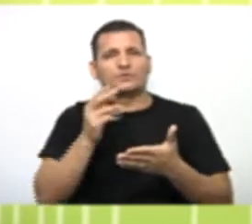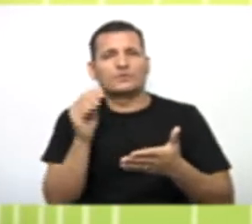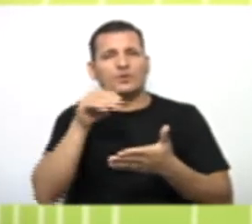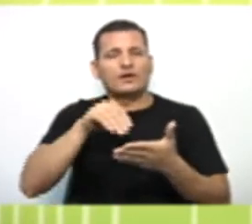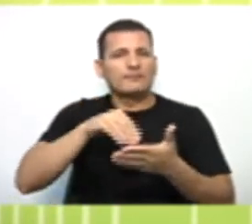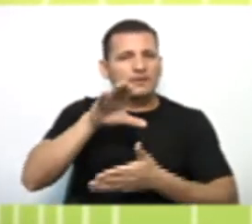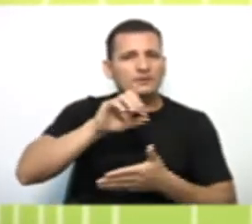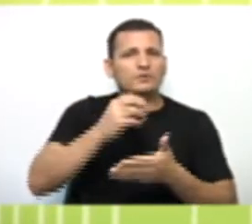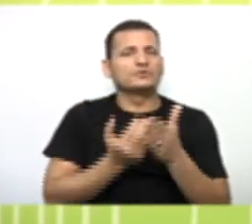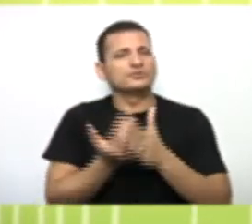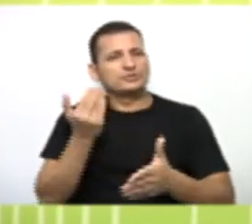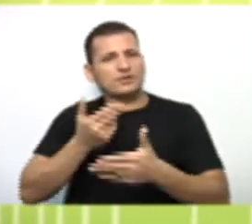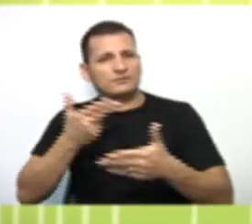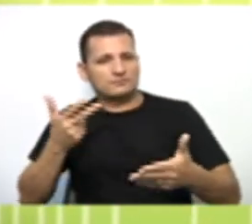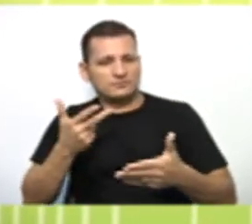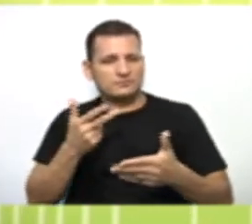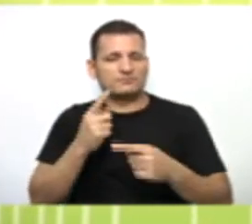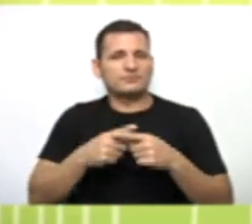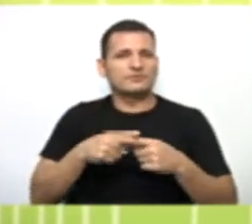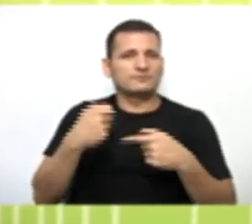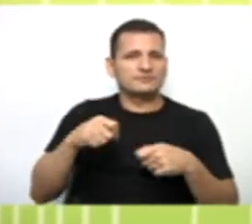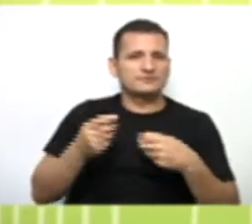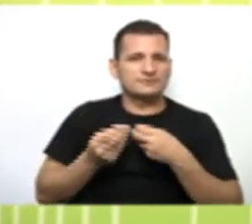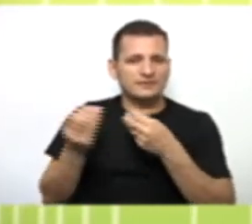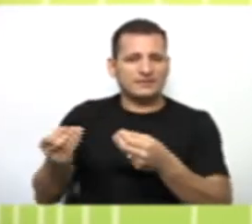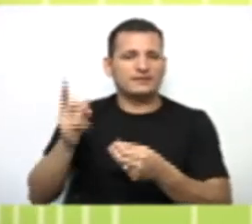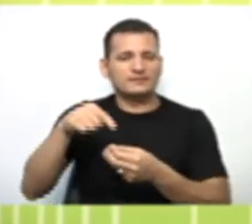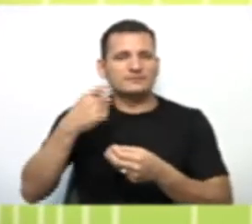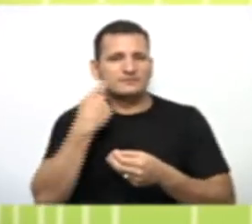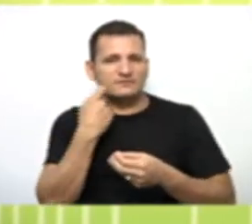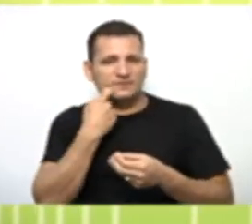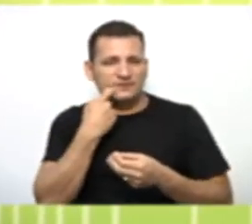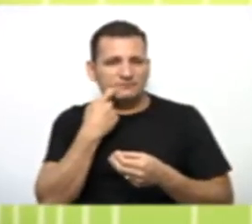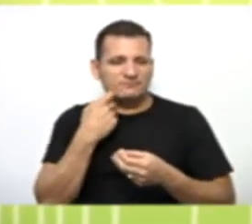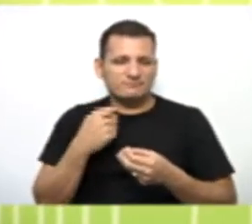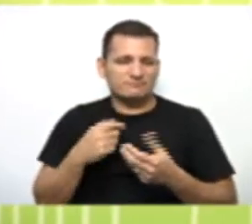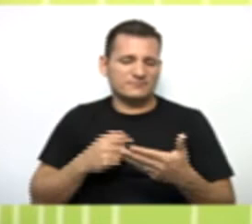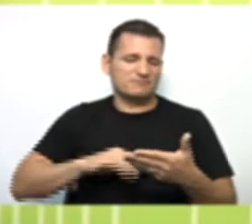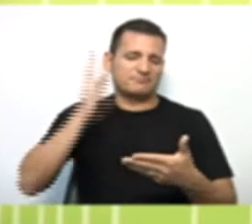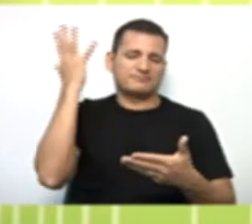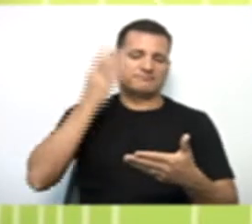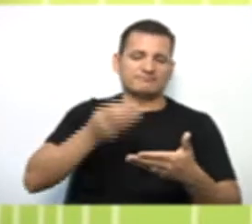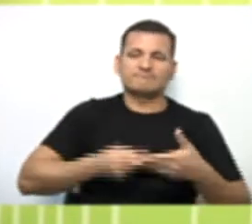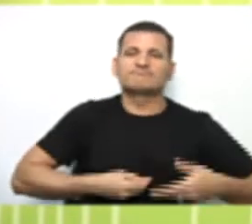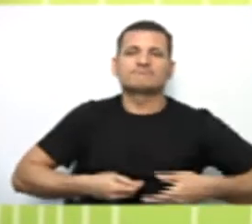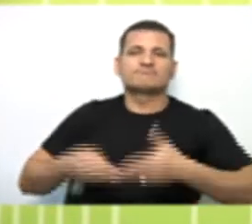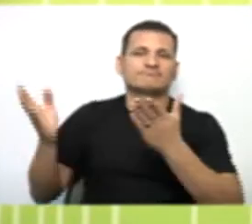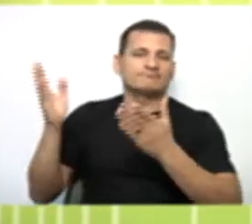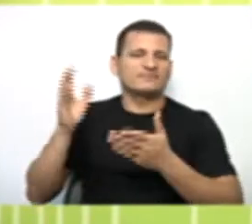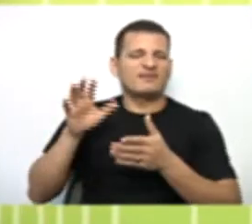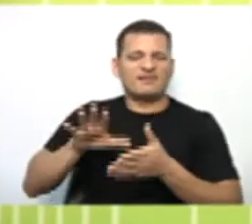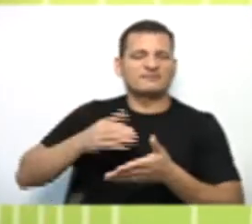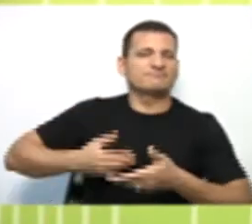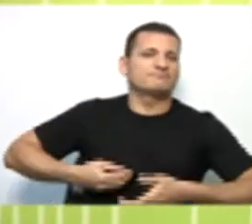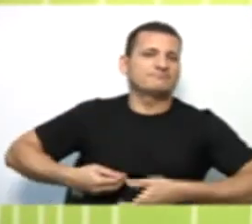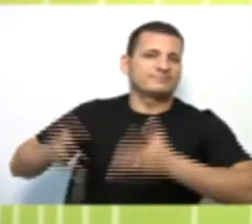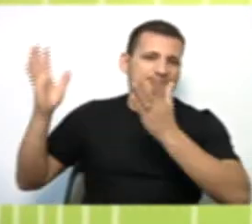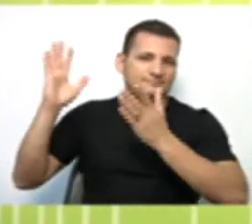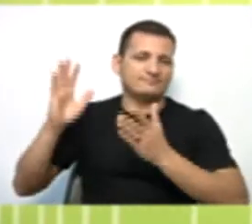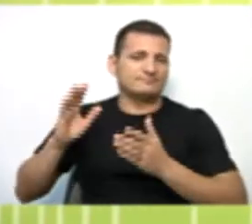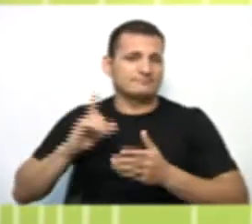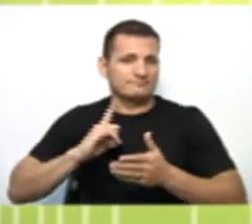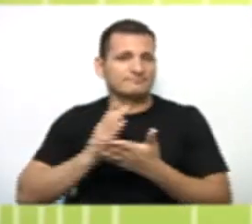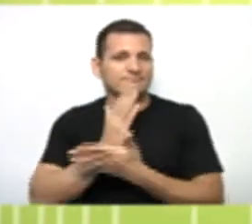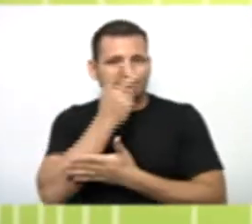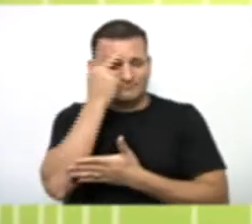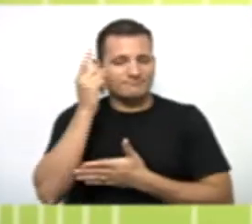ou retirar algo que está demais, porque tem que entregar, é sexta-feira. Quer saber? Vai assim mesmo, né? E vai assim mesmo. Tem gente que vai para